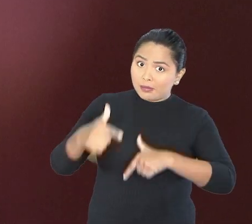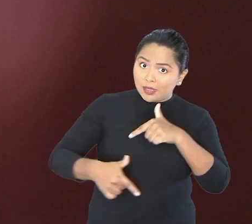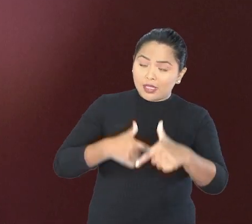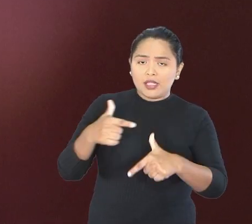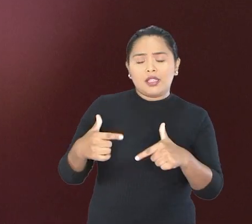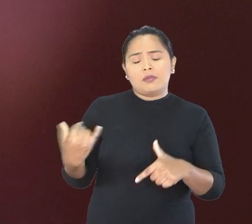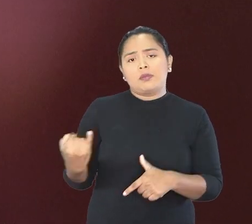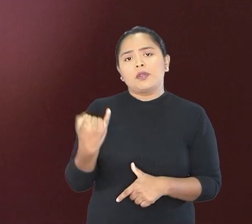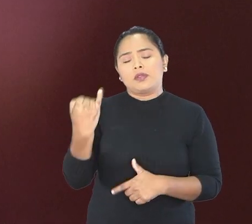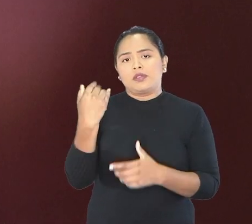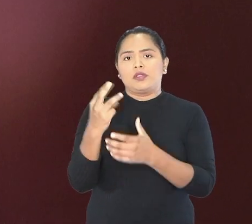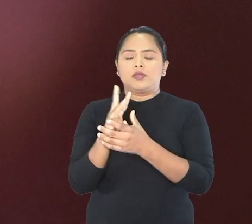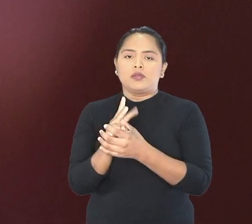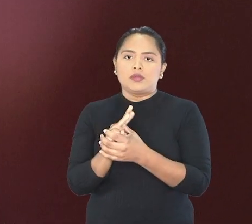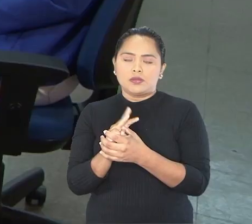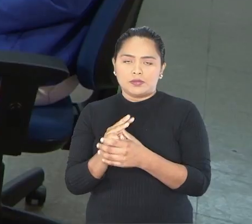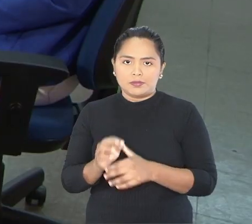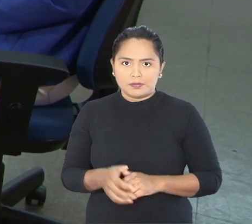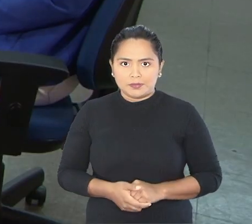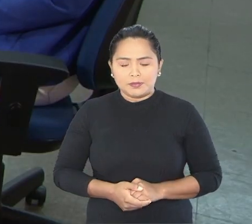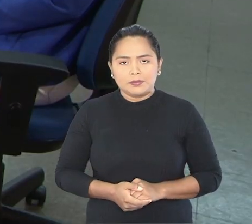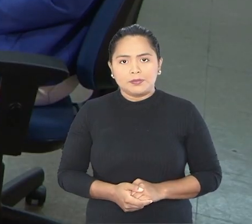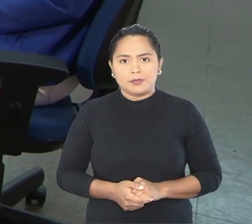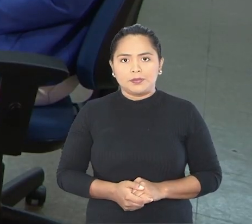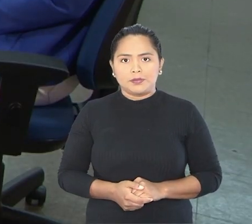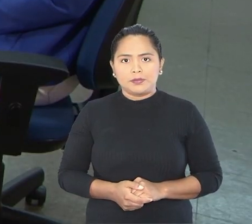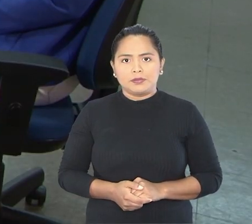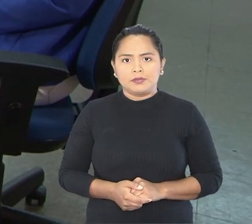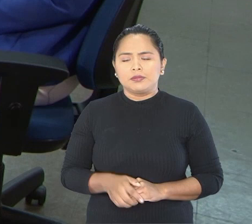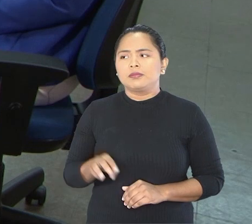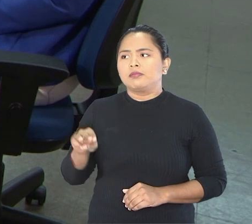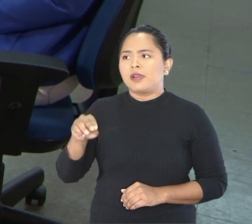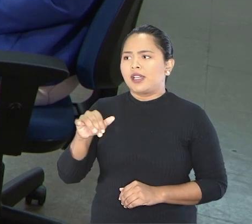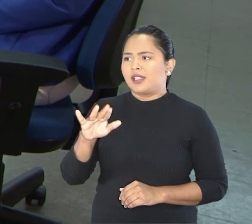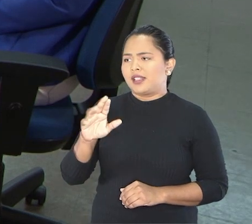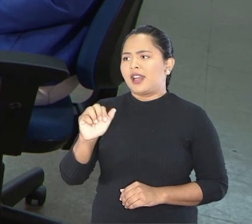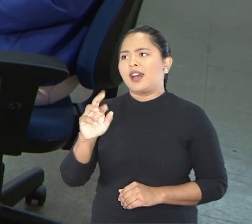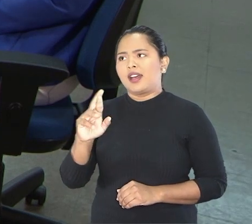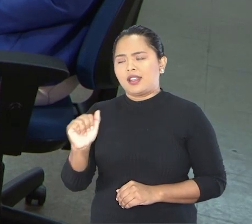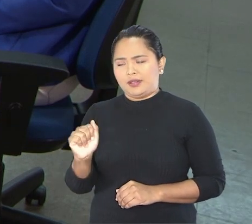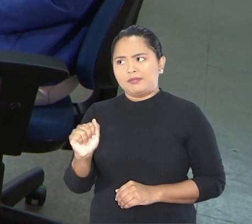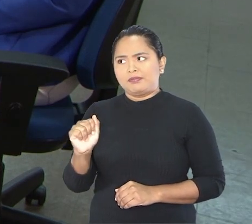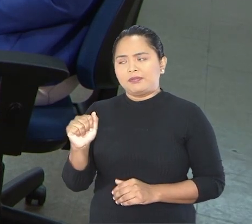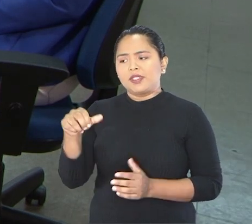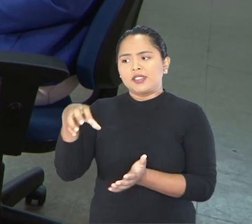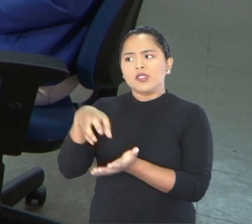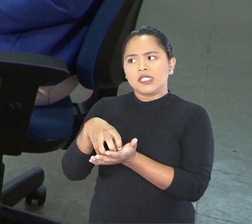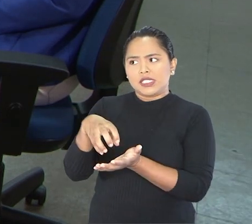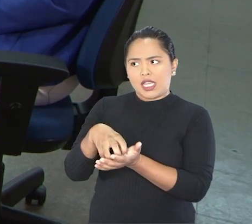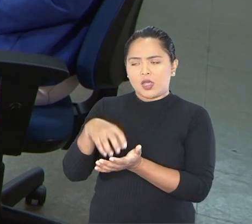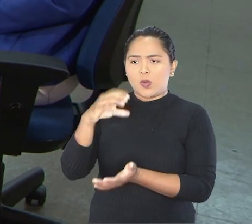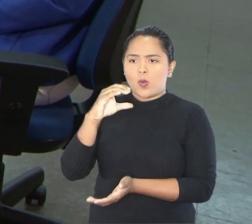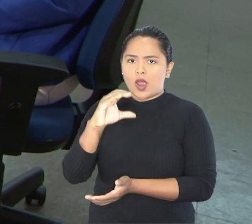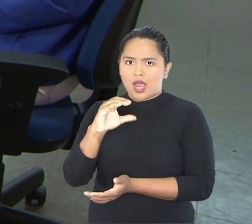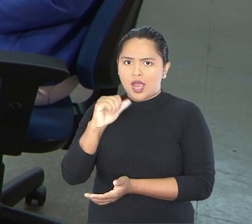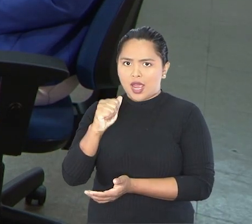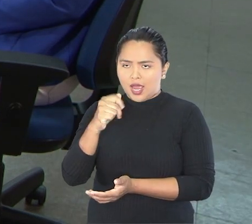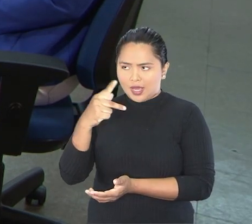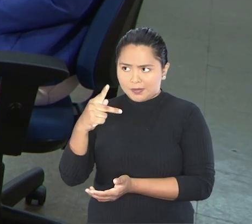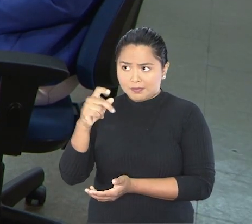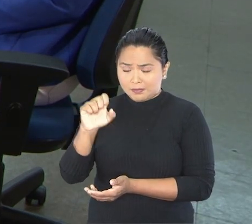da nossa universidade. Maiara, para começar a nossa conversa, a CAPES, né, que é a Coordenação de Capacitação do